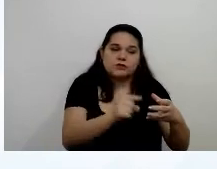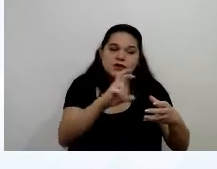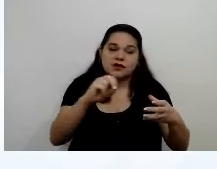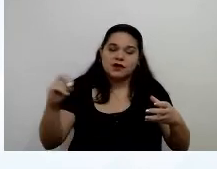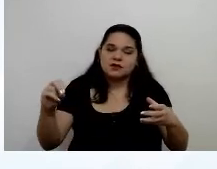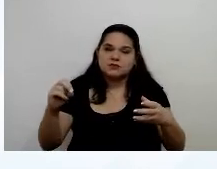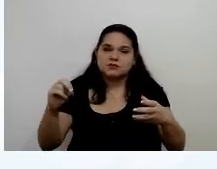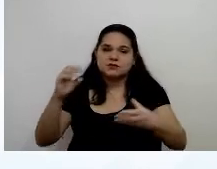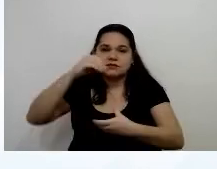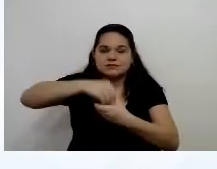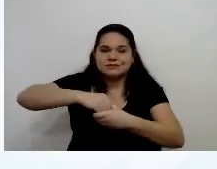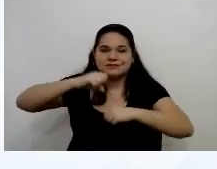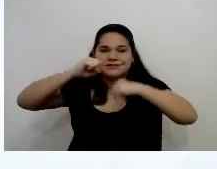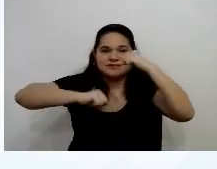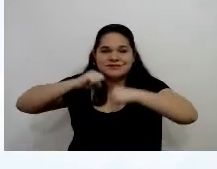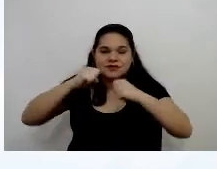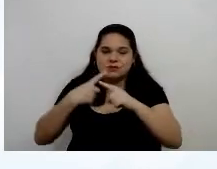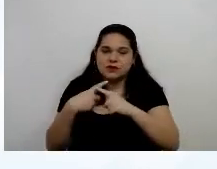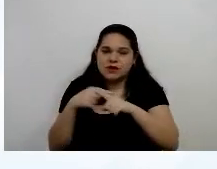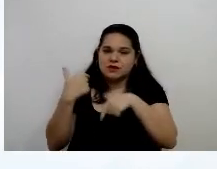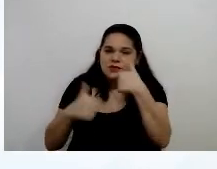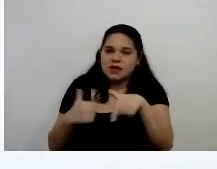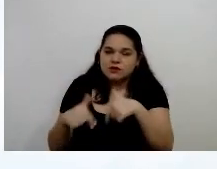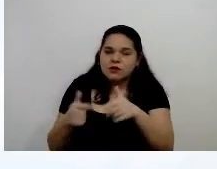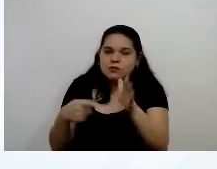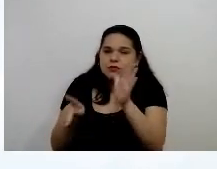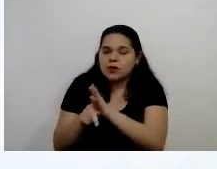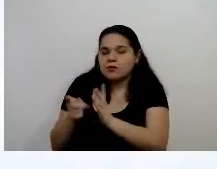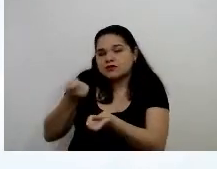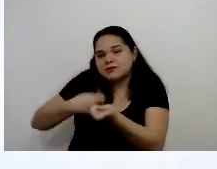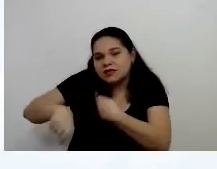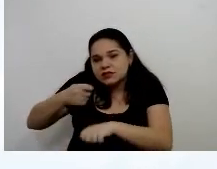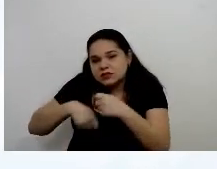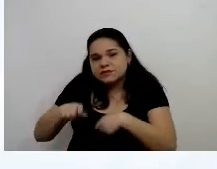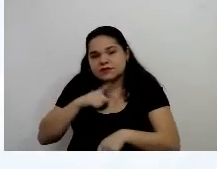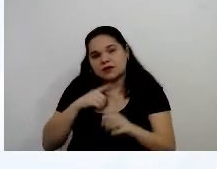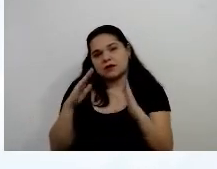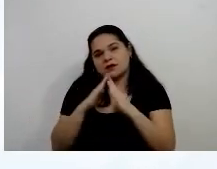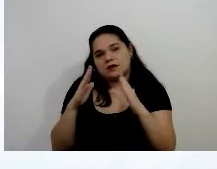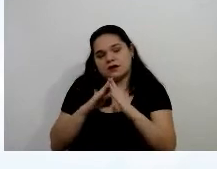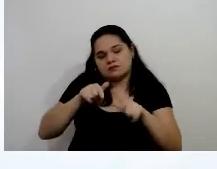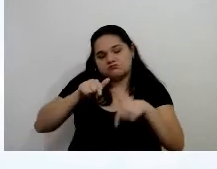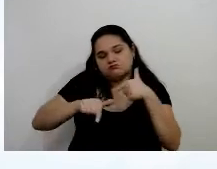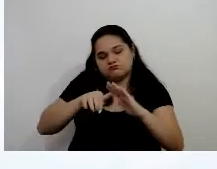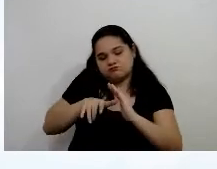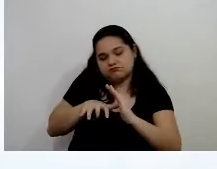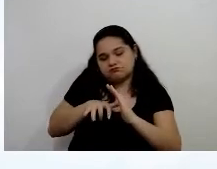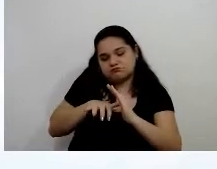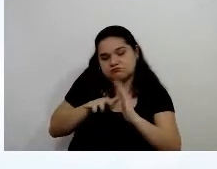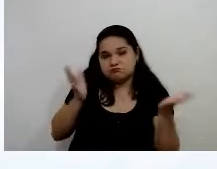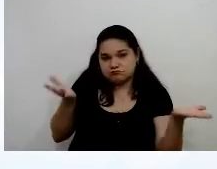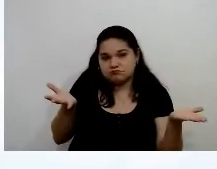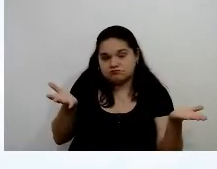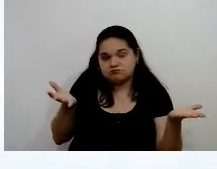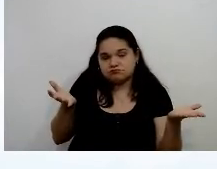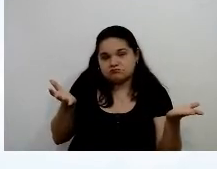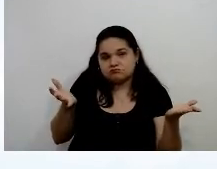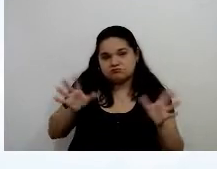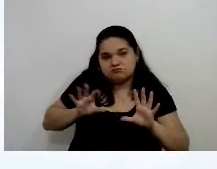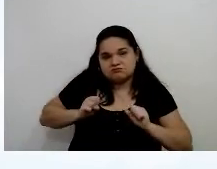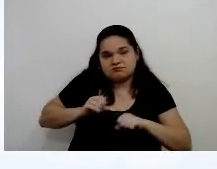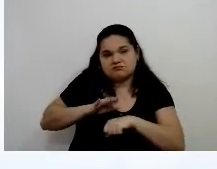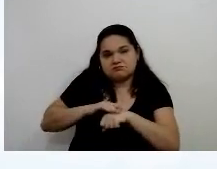fábrica, porque o trabalhador da administração ele está em home office, ele está em casa e ele não se